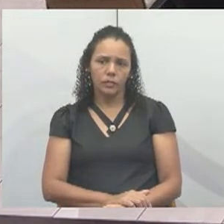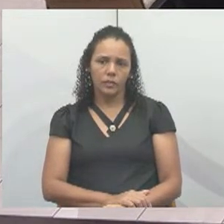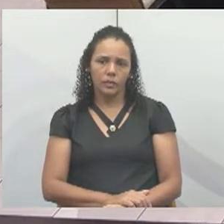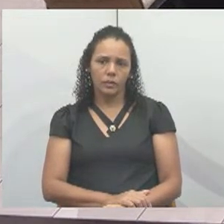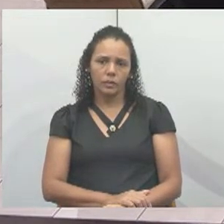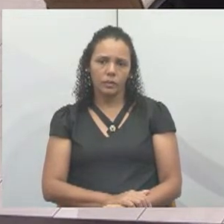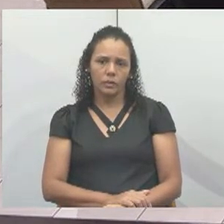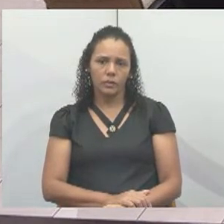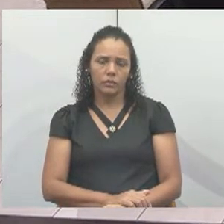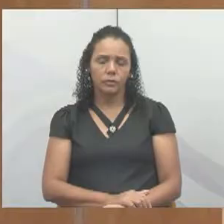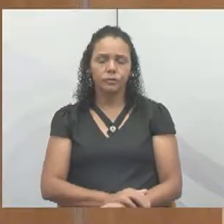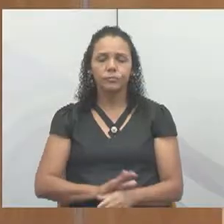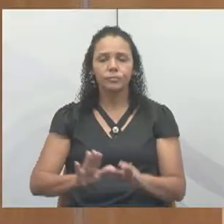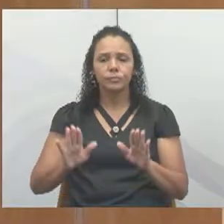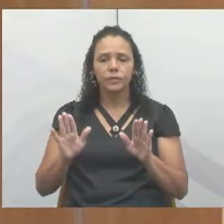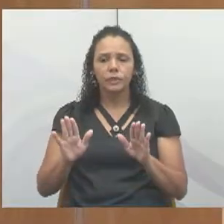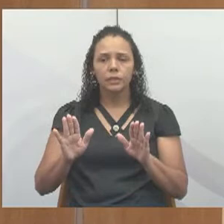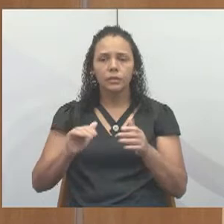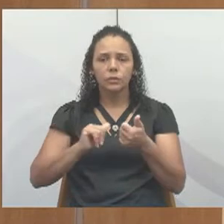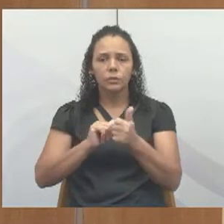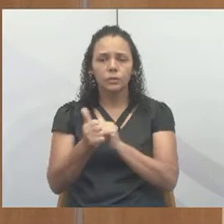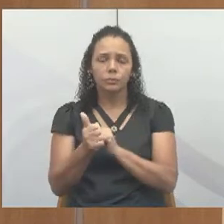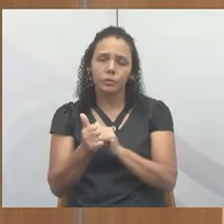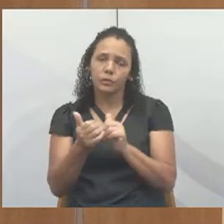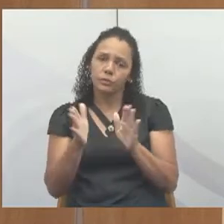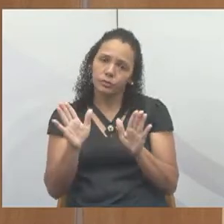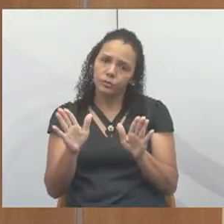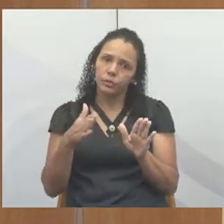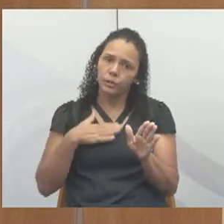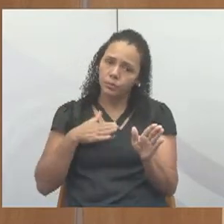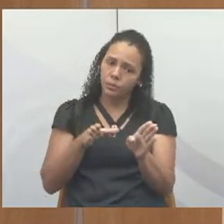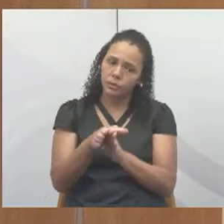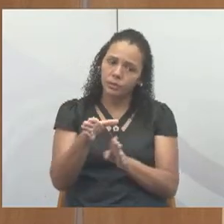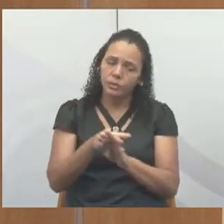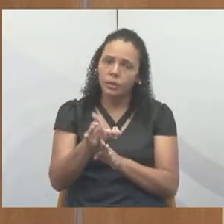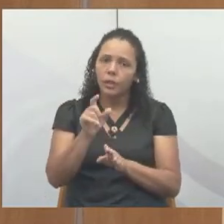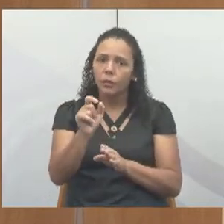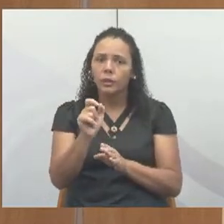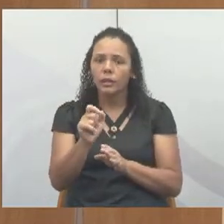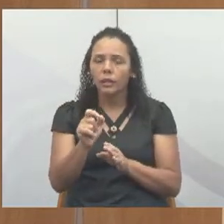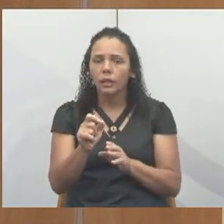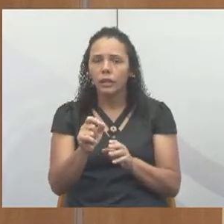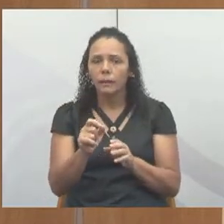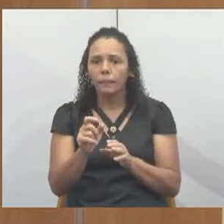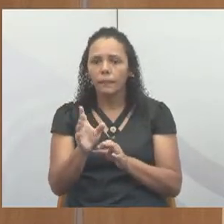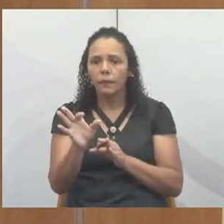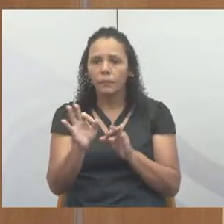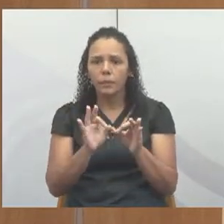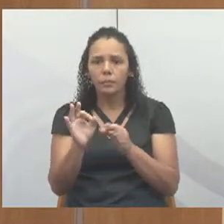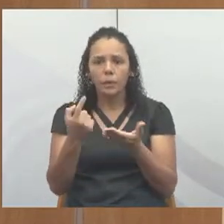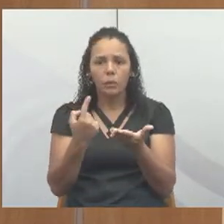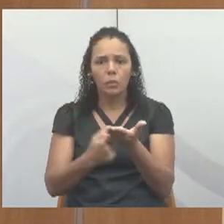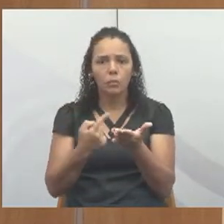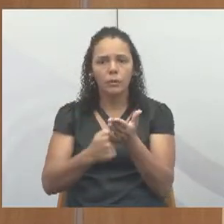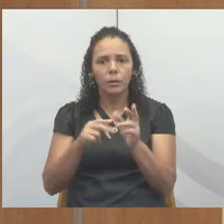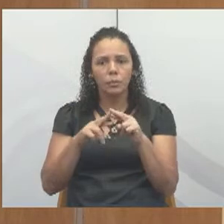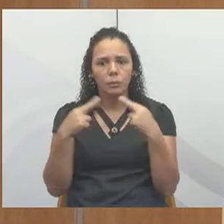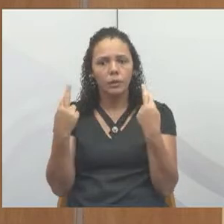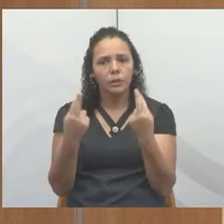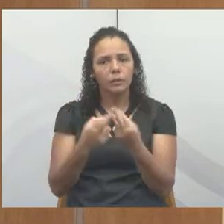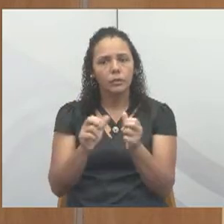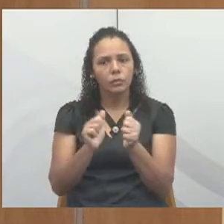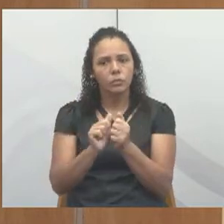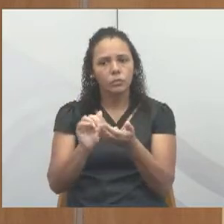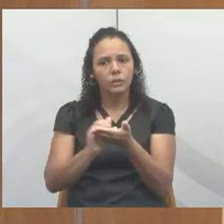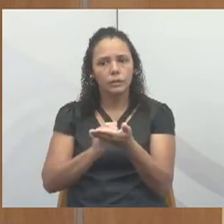A questão do esporte, Rony, aí eu sugiro fazer uma reunião dessa casa com a Secretaria de Esportes para cobrar o